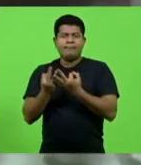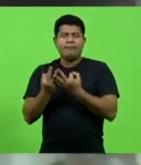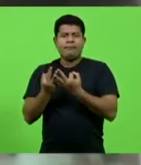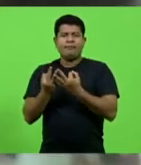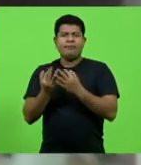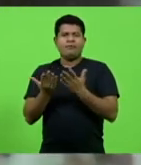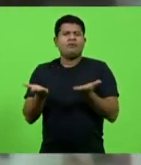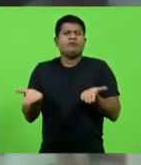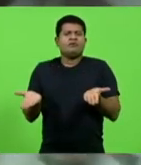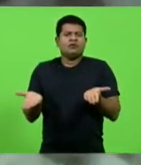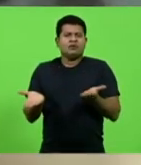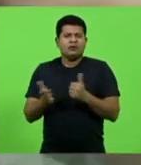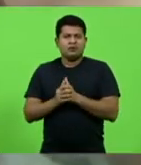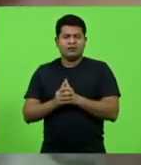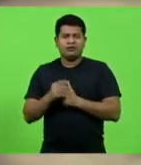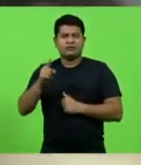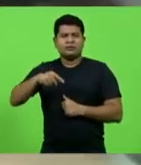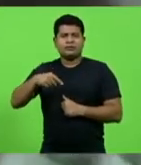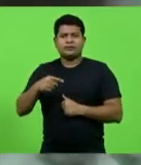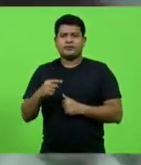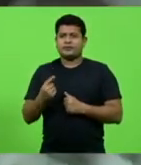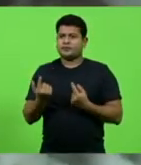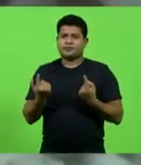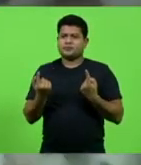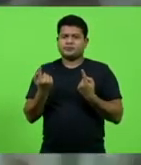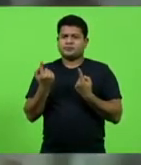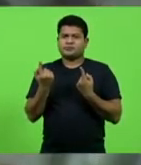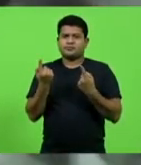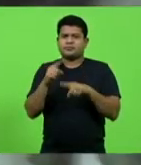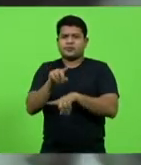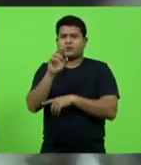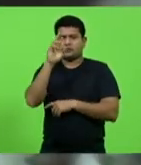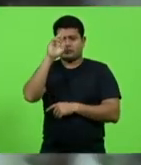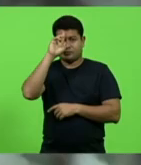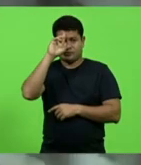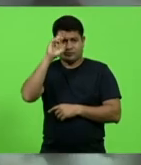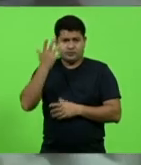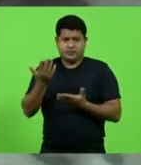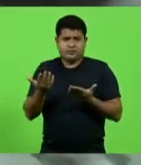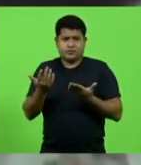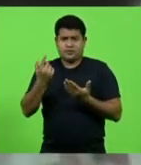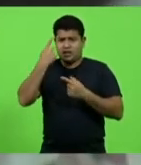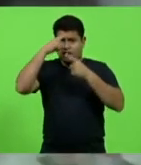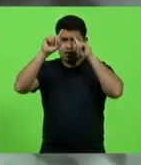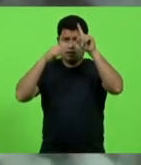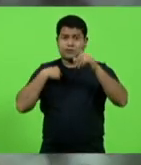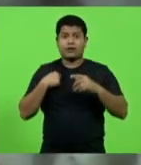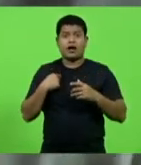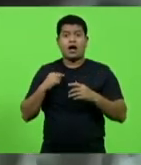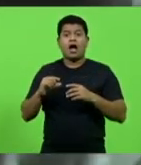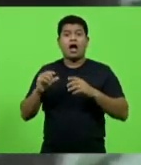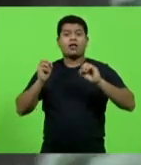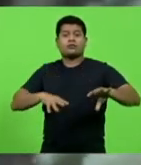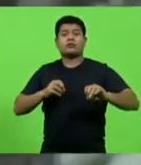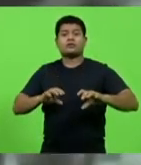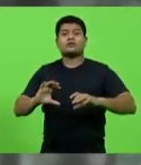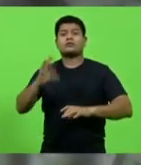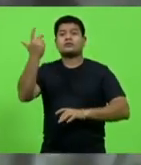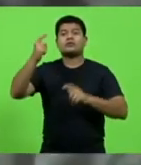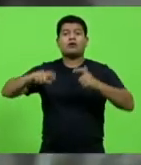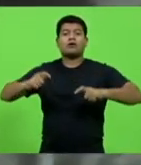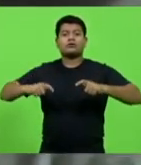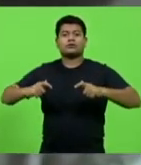uma inversão de ideias. A educação acontece na família, na escola, na